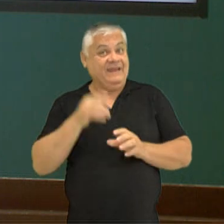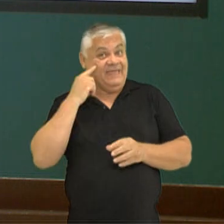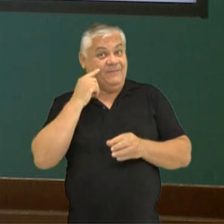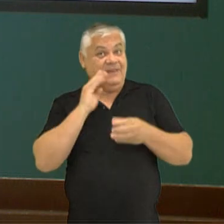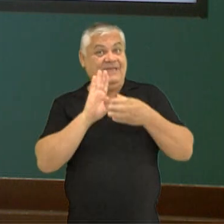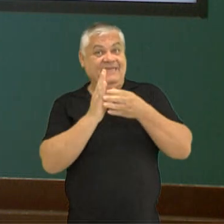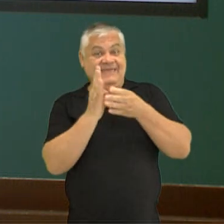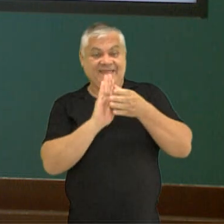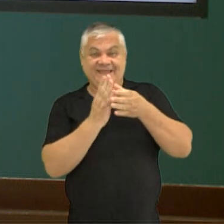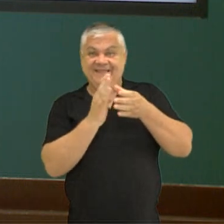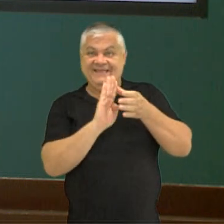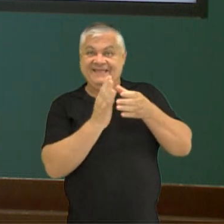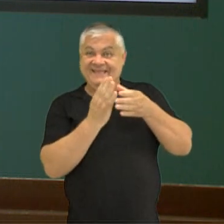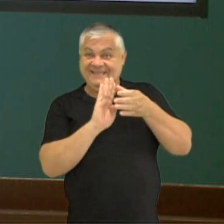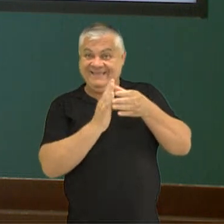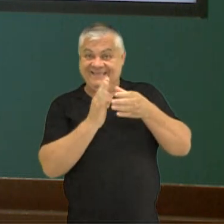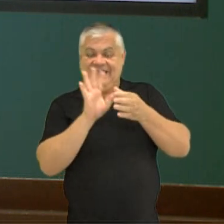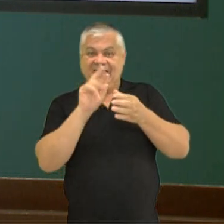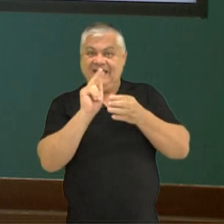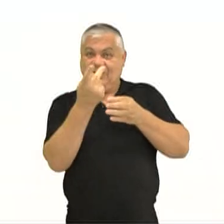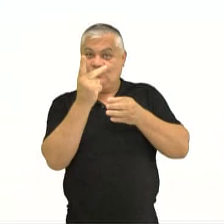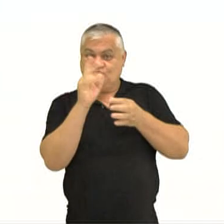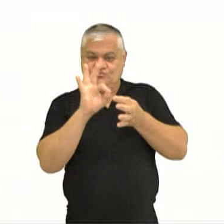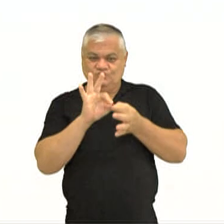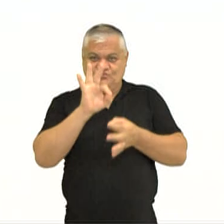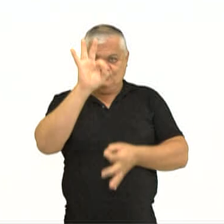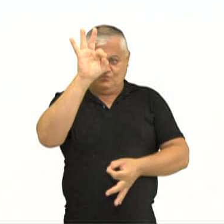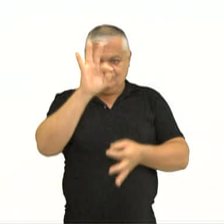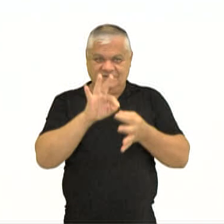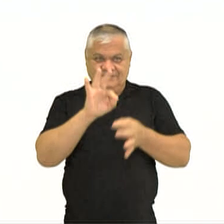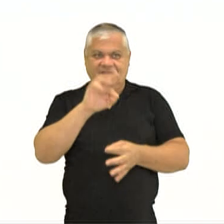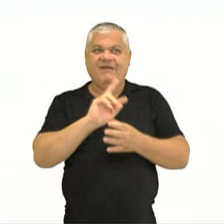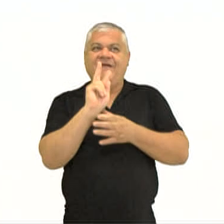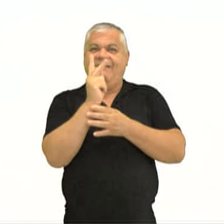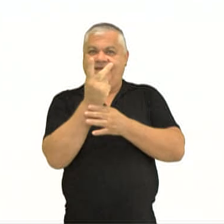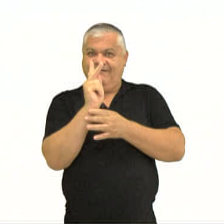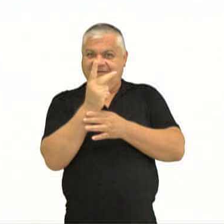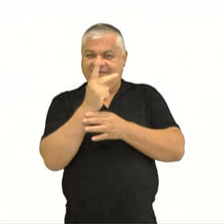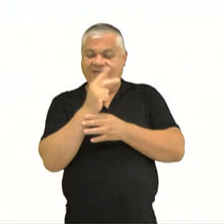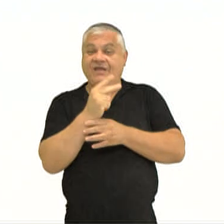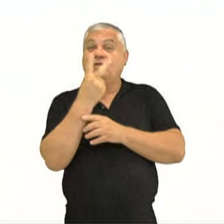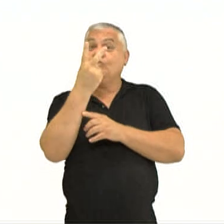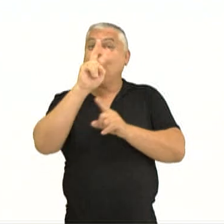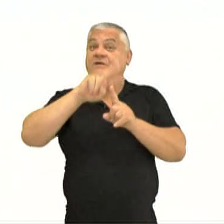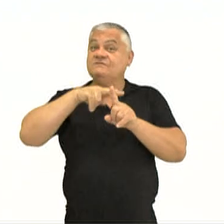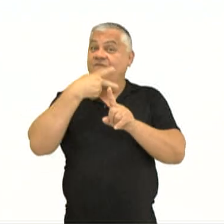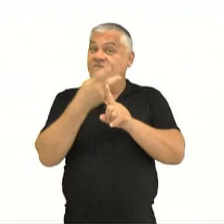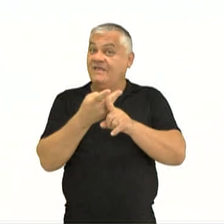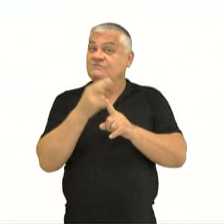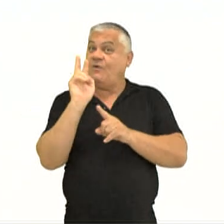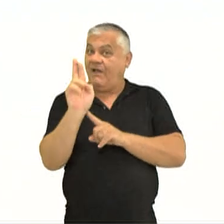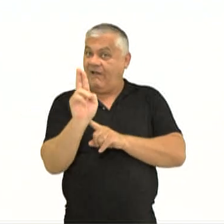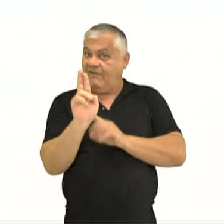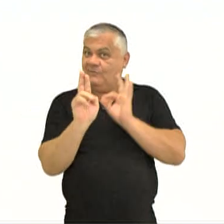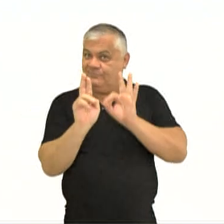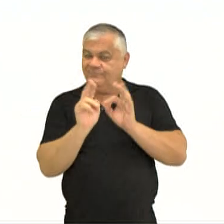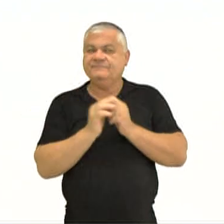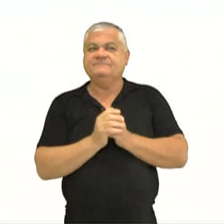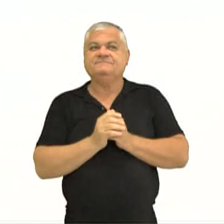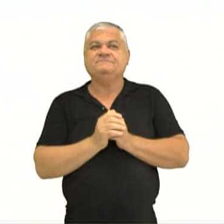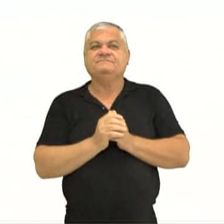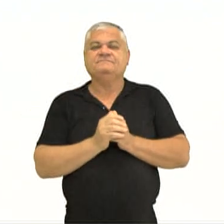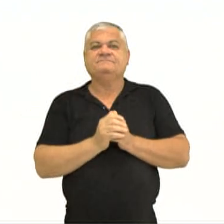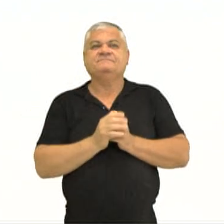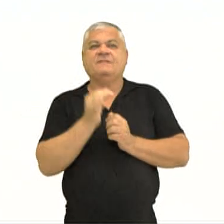nós temos? Que a altura corresponde a 2 vezes o raio da base, ou é igual